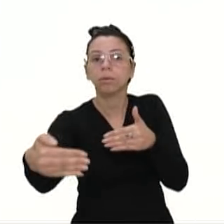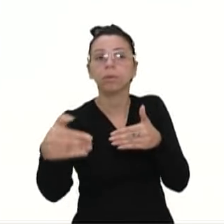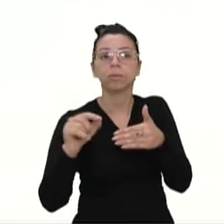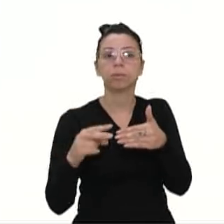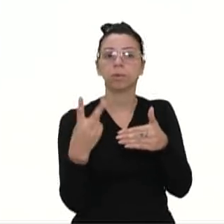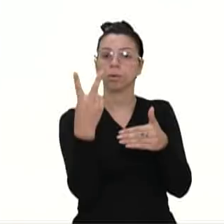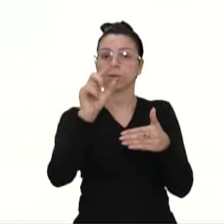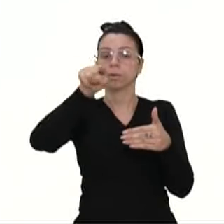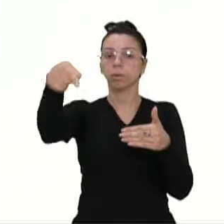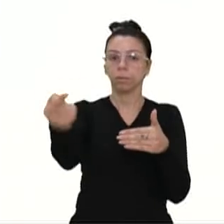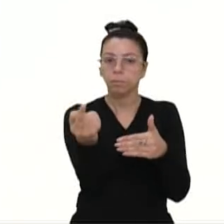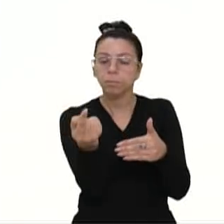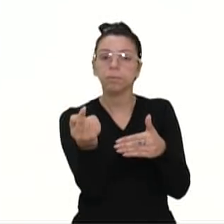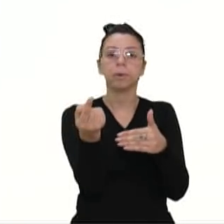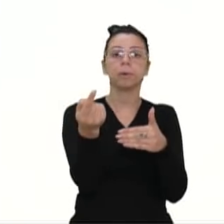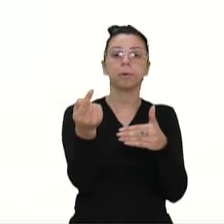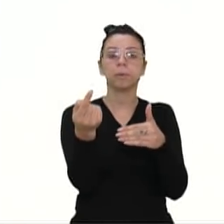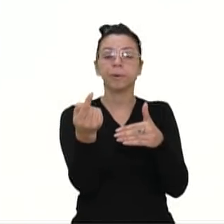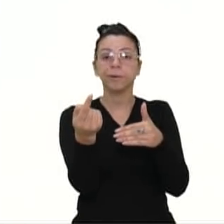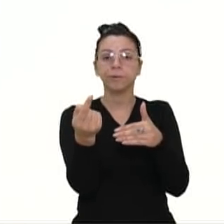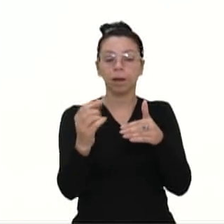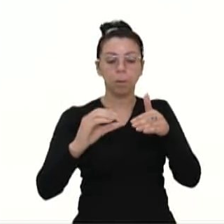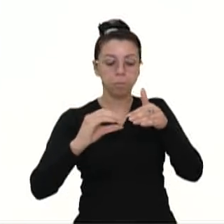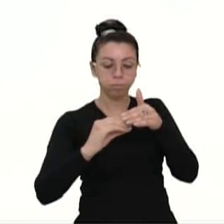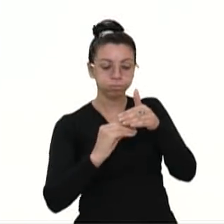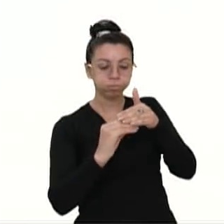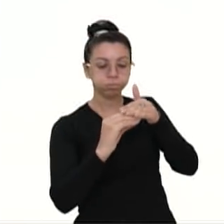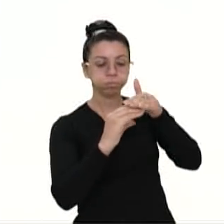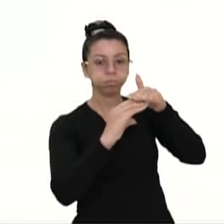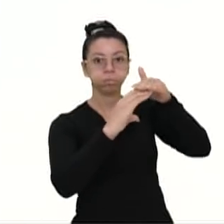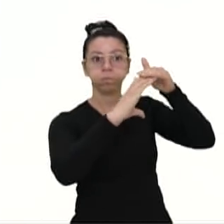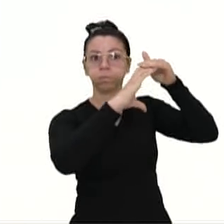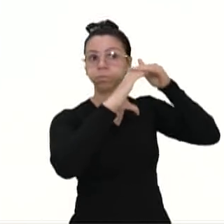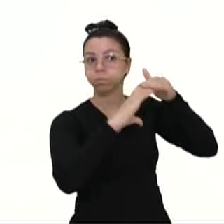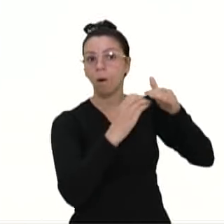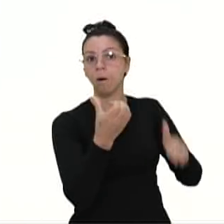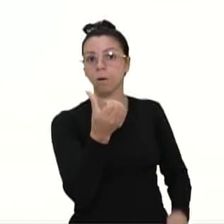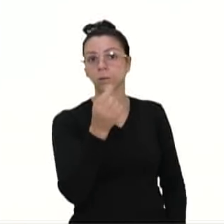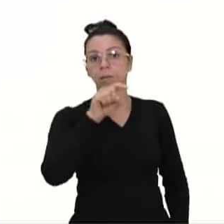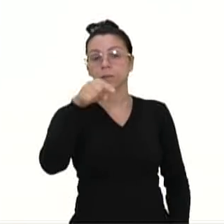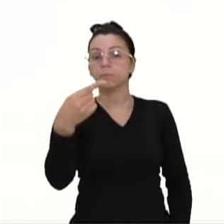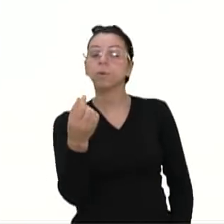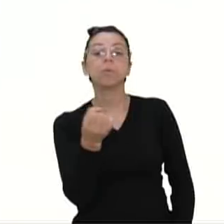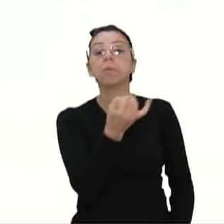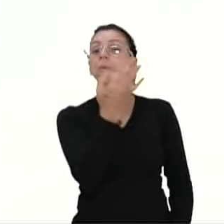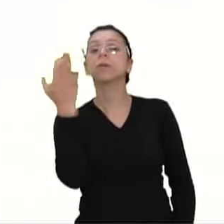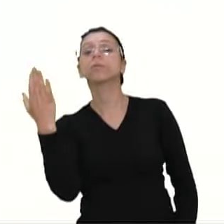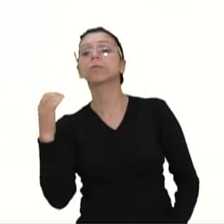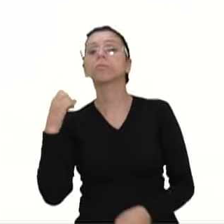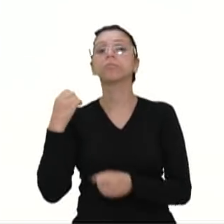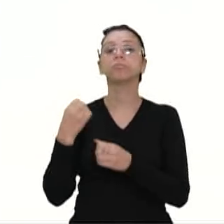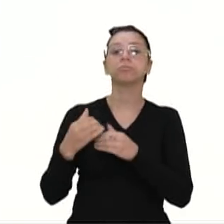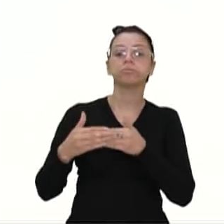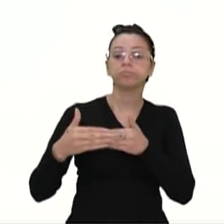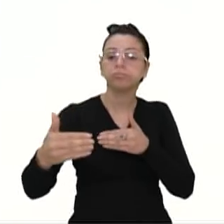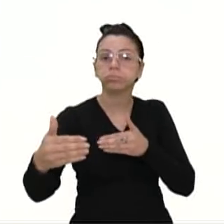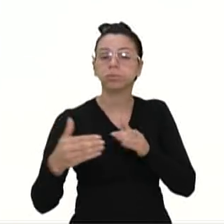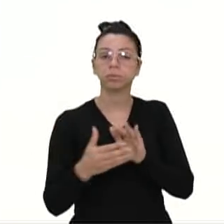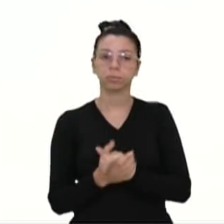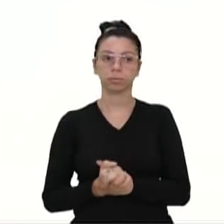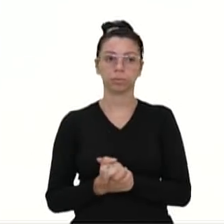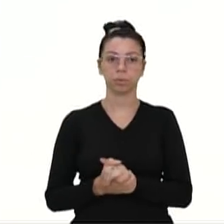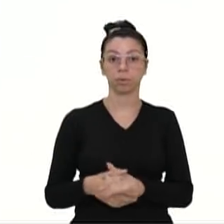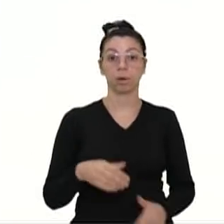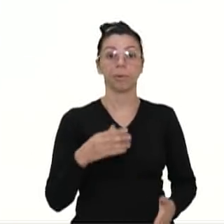de 2.000 produzirá um montante de 16.000? Dica aqui, e tirando as informações. Você tem um capital